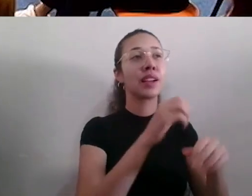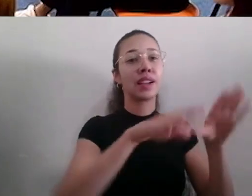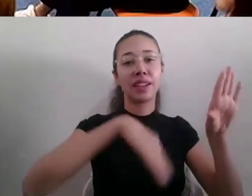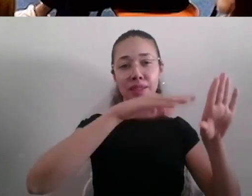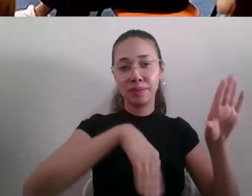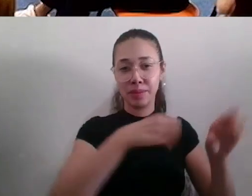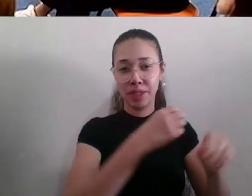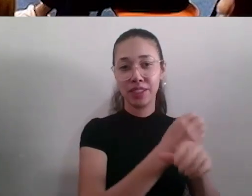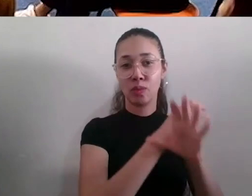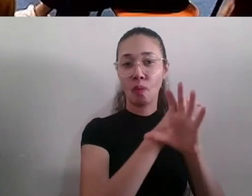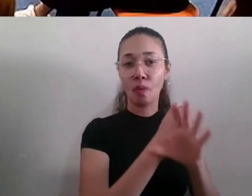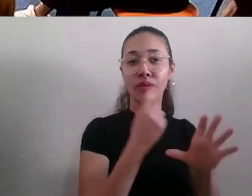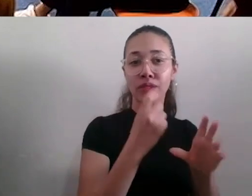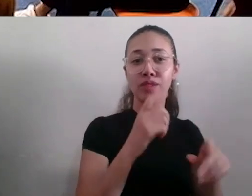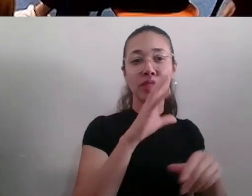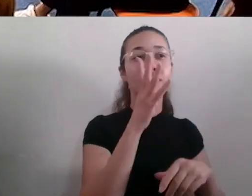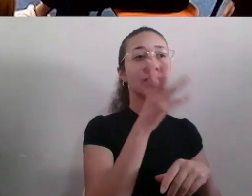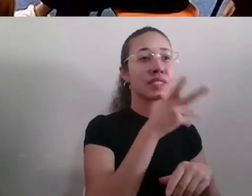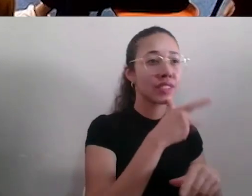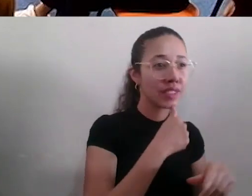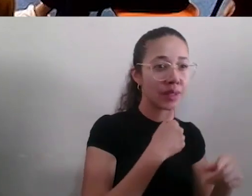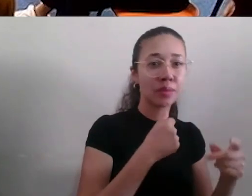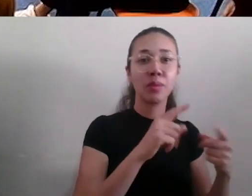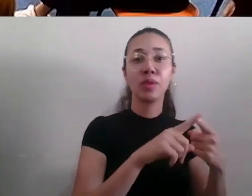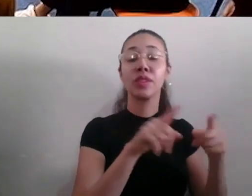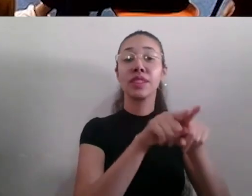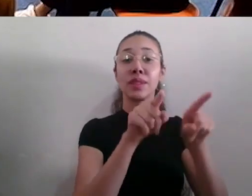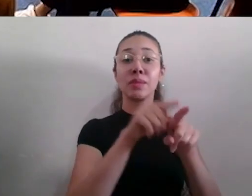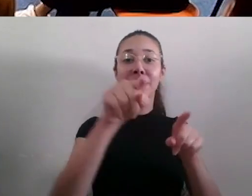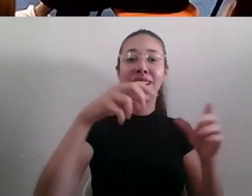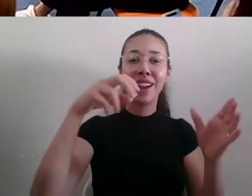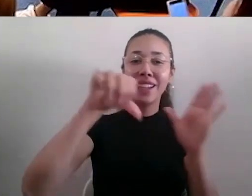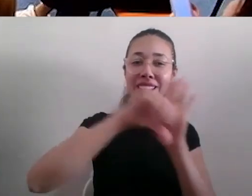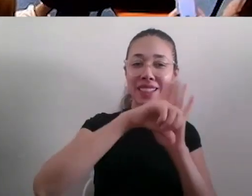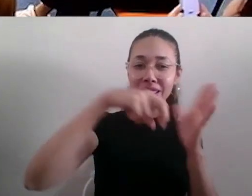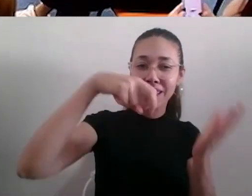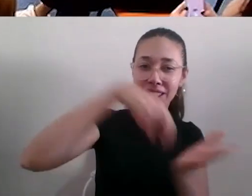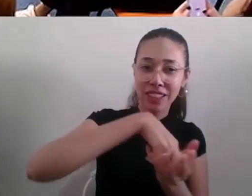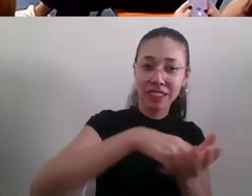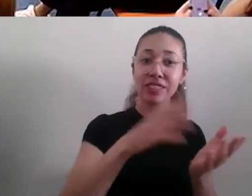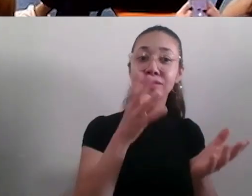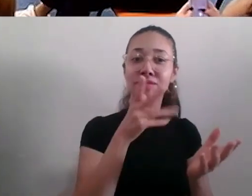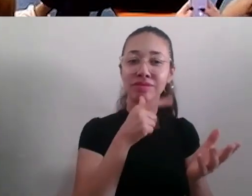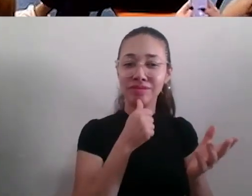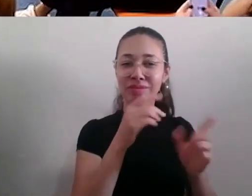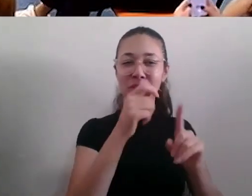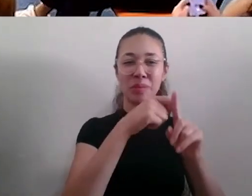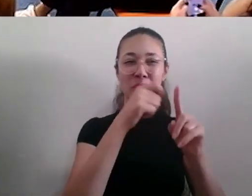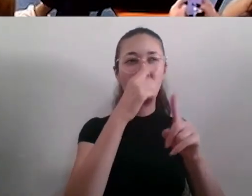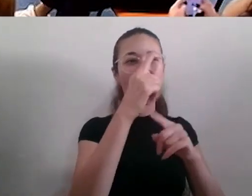levou um ano e 6, mais ou menos, ou até um pouco mais. Porque